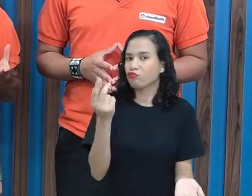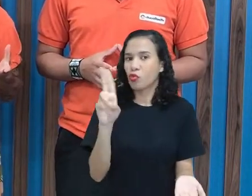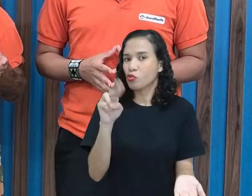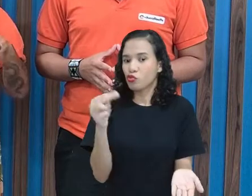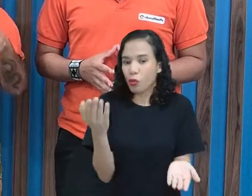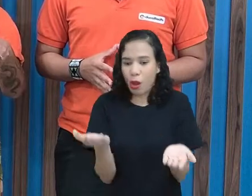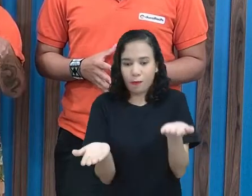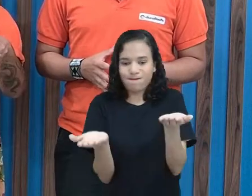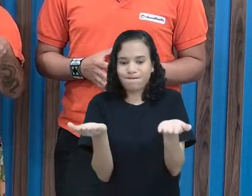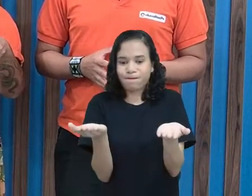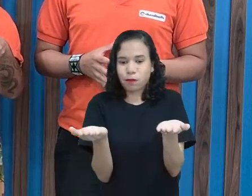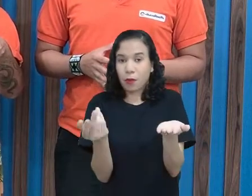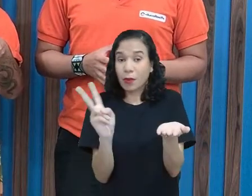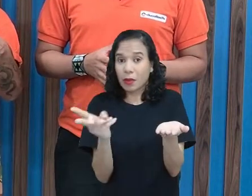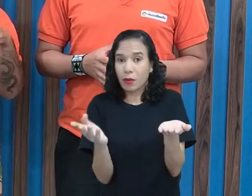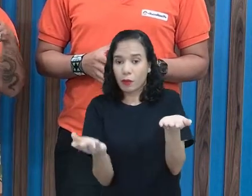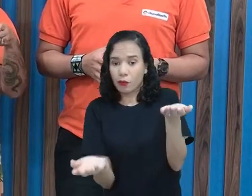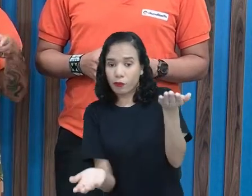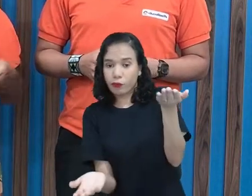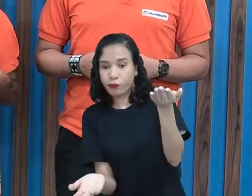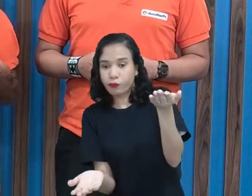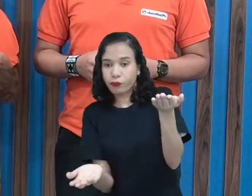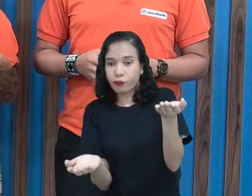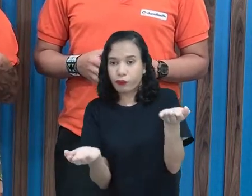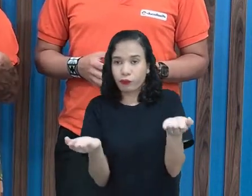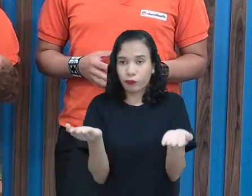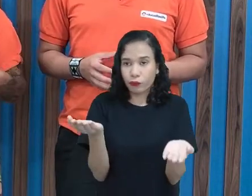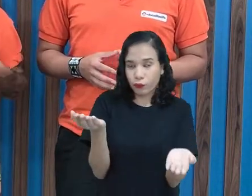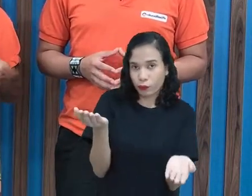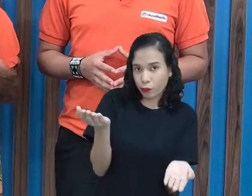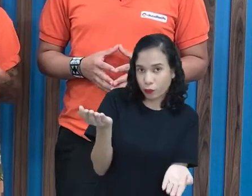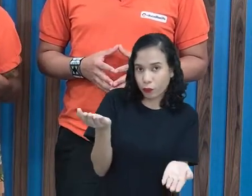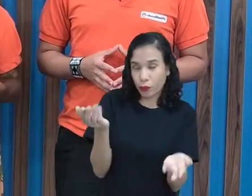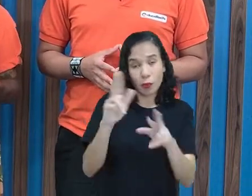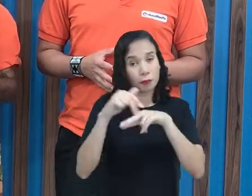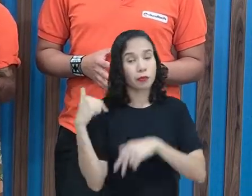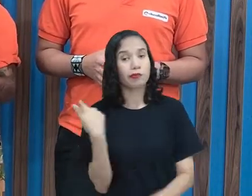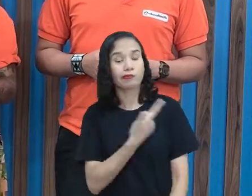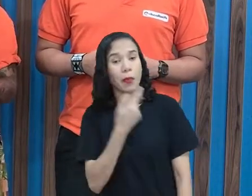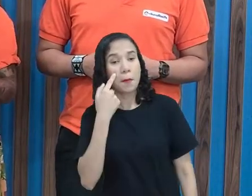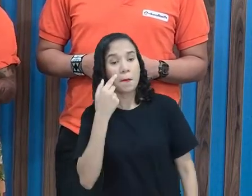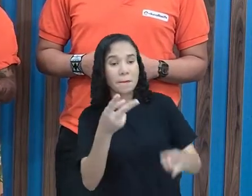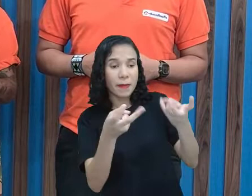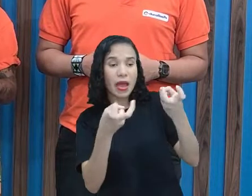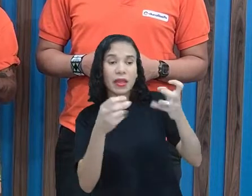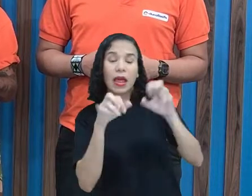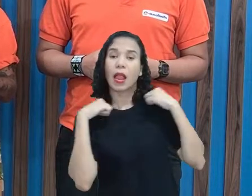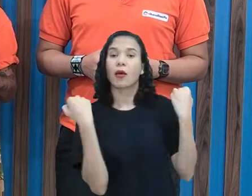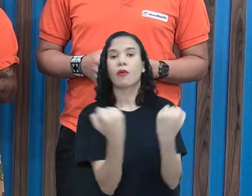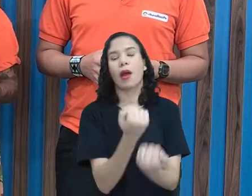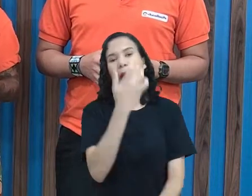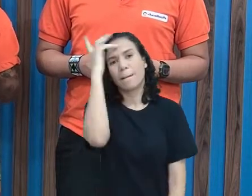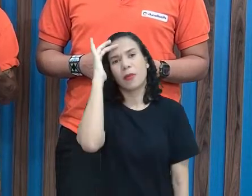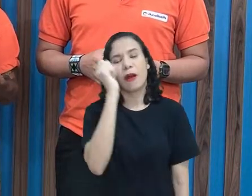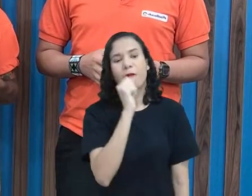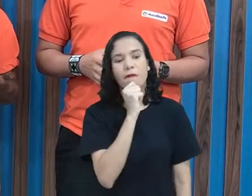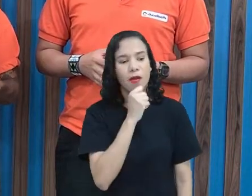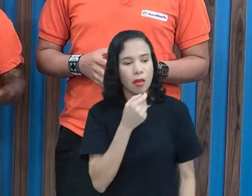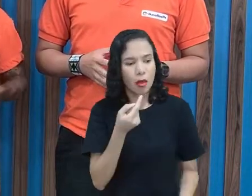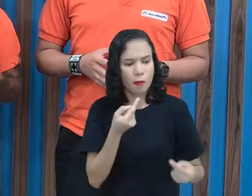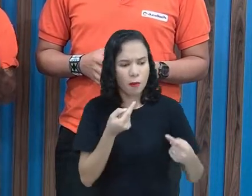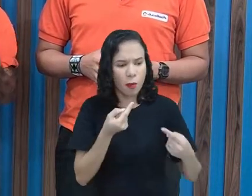equilibrada. Por que ela está aí desequilibrada? Está um peso maior do que o outro. Porque a gente vê que na nossa sociedade as pessoas ainda são muito